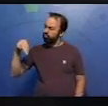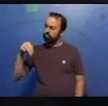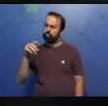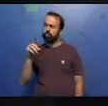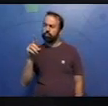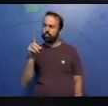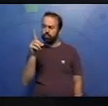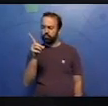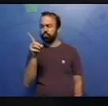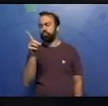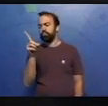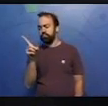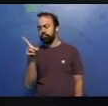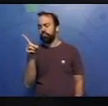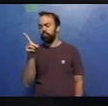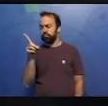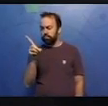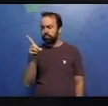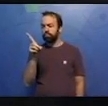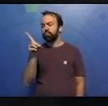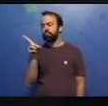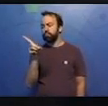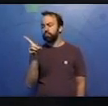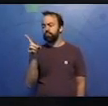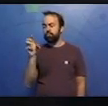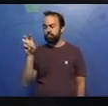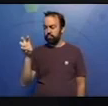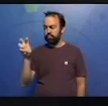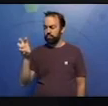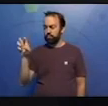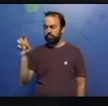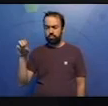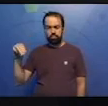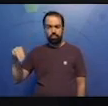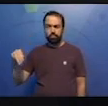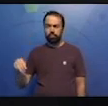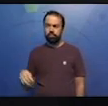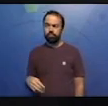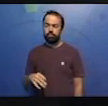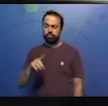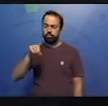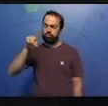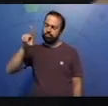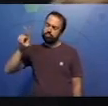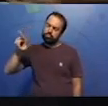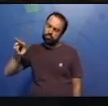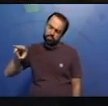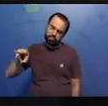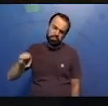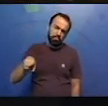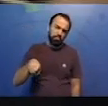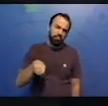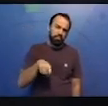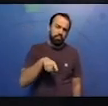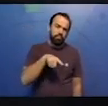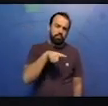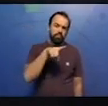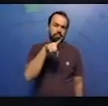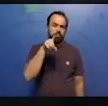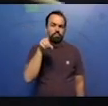aqui, ó, 1, 2, 3, 4, 5. E assim até completar a volta